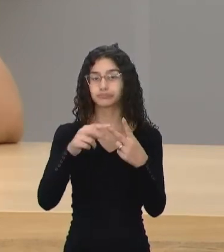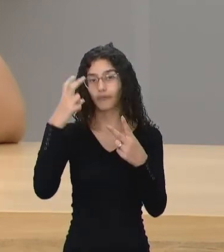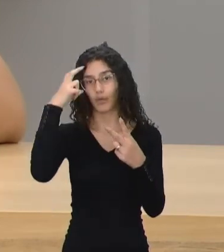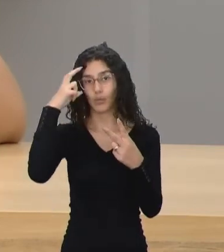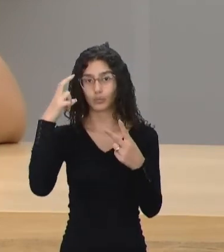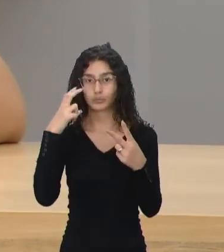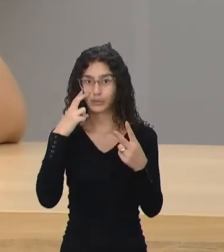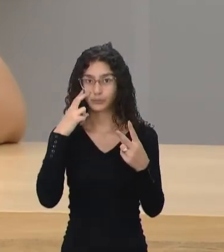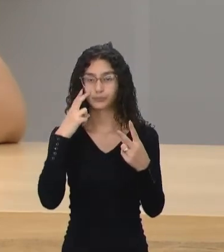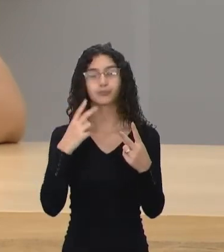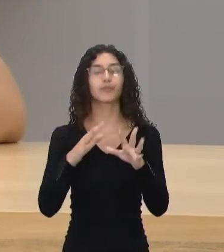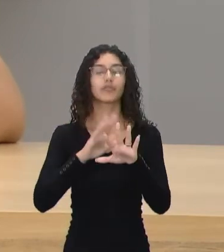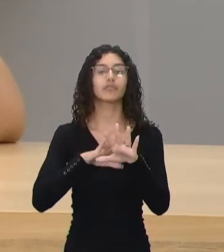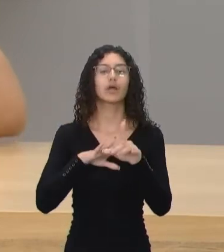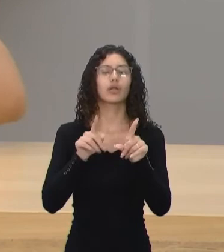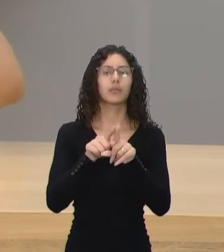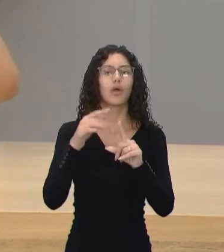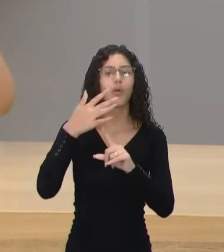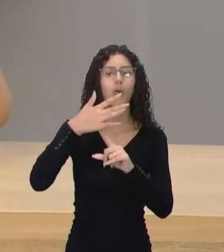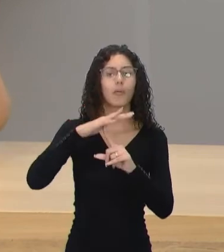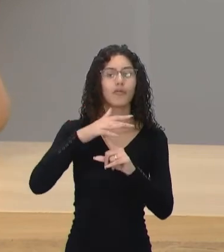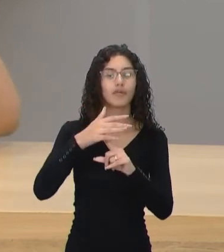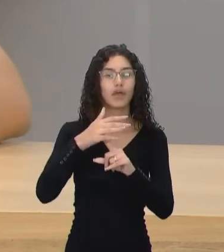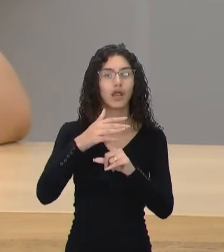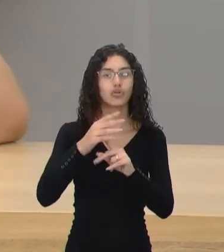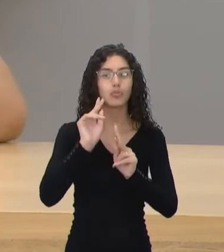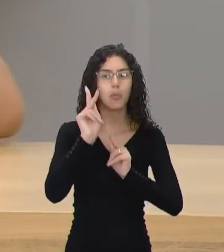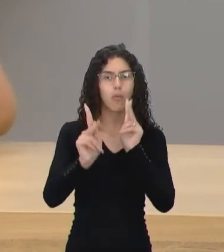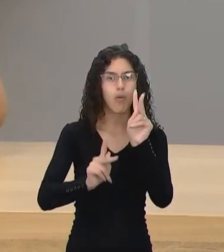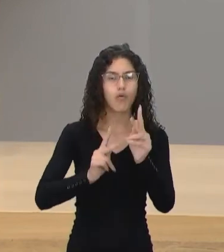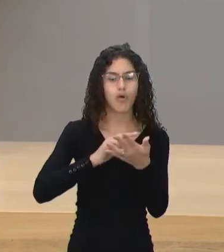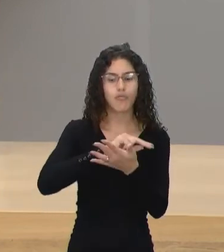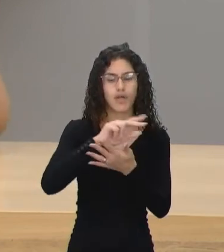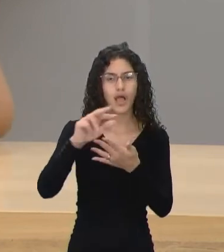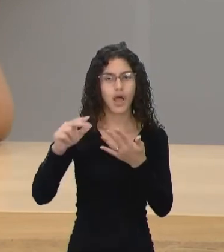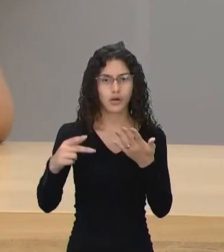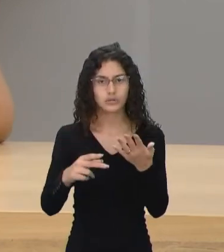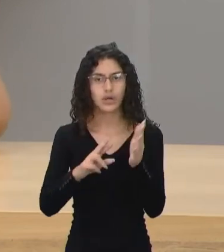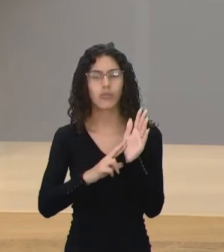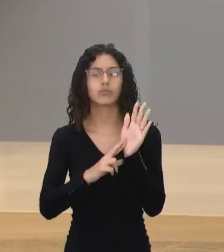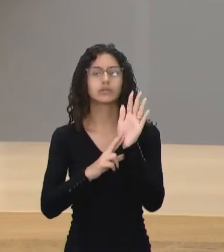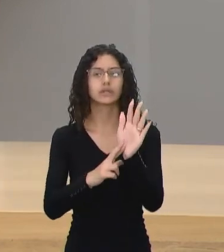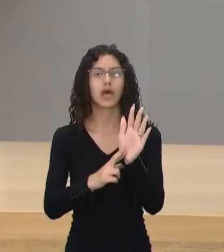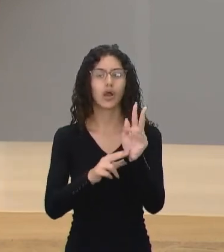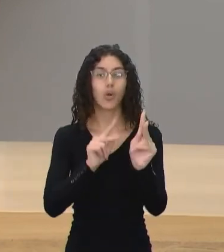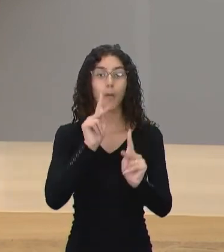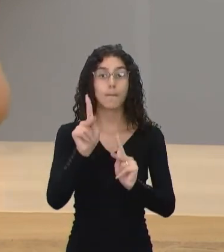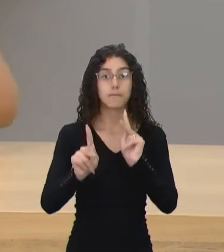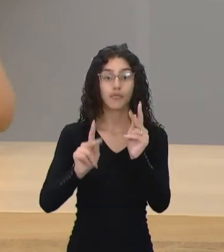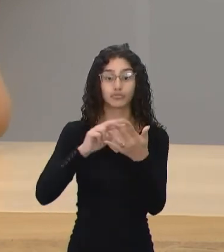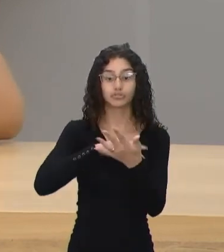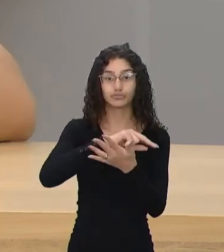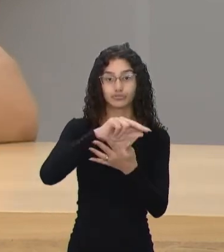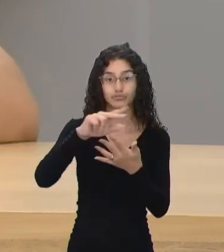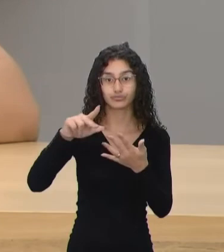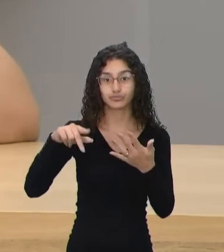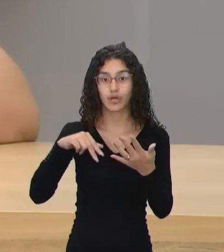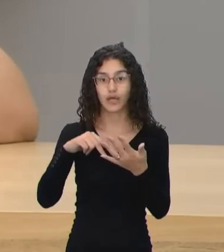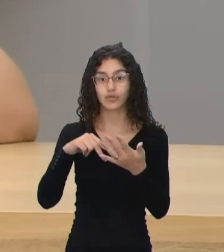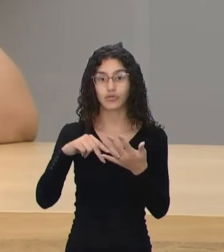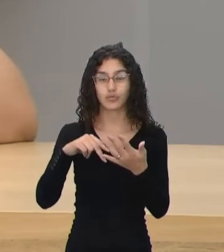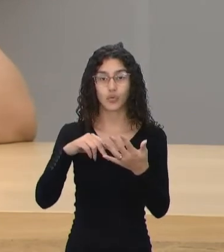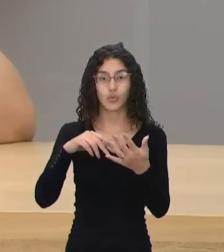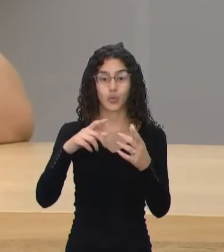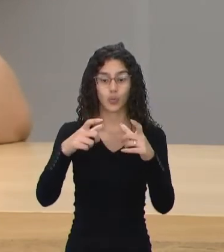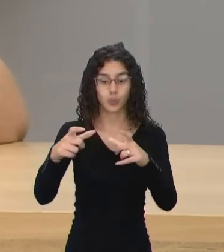cultural, eles fizeram uma feira de povos. Então, eles mostraram povos de várias regiões do